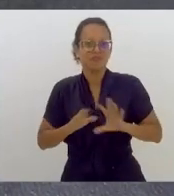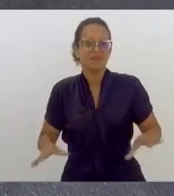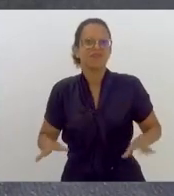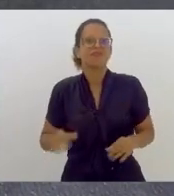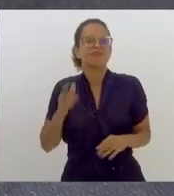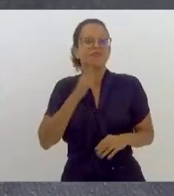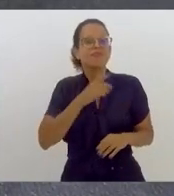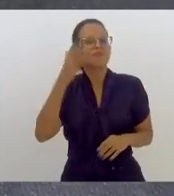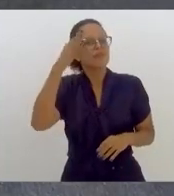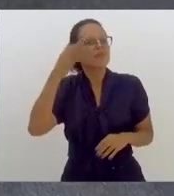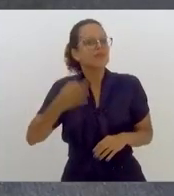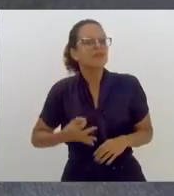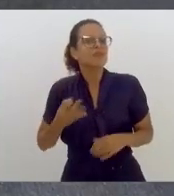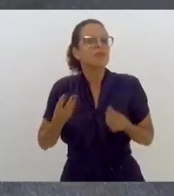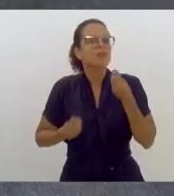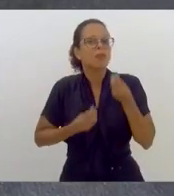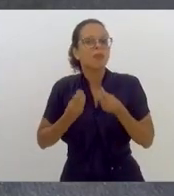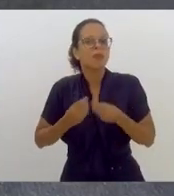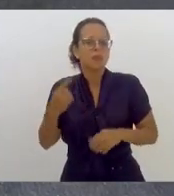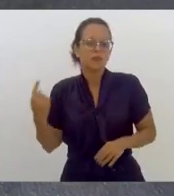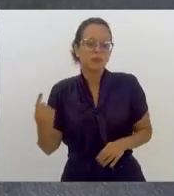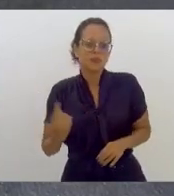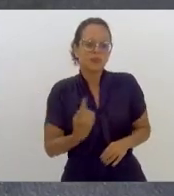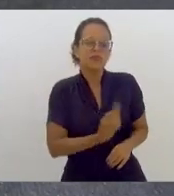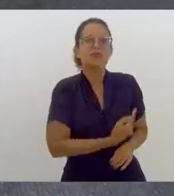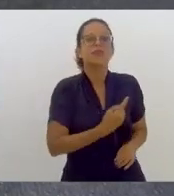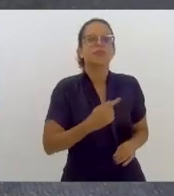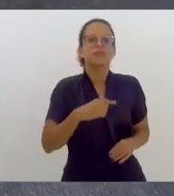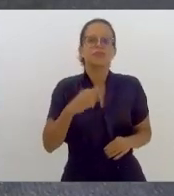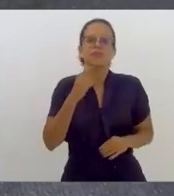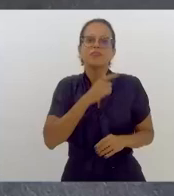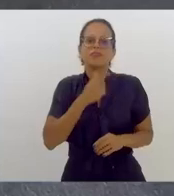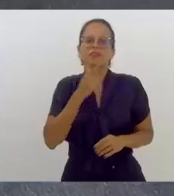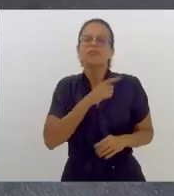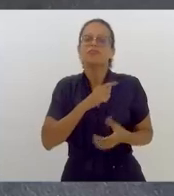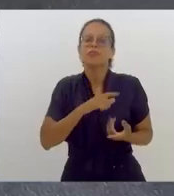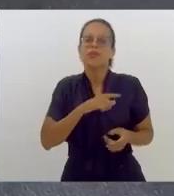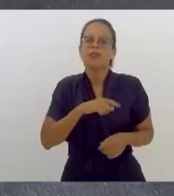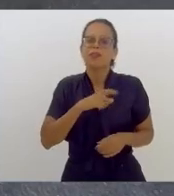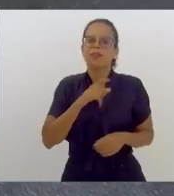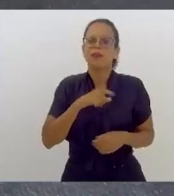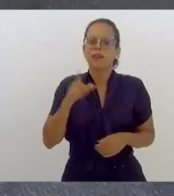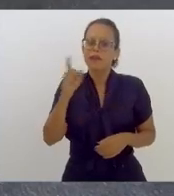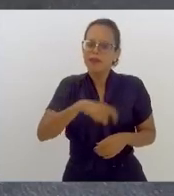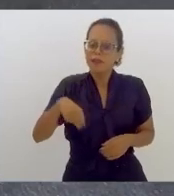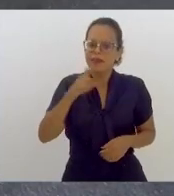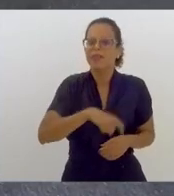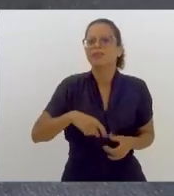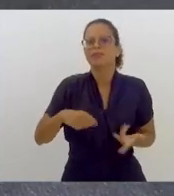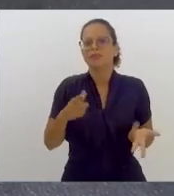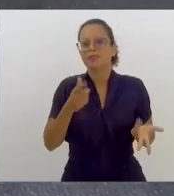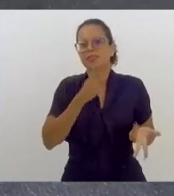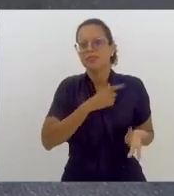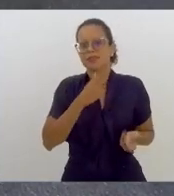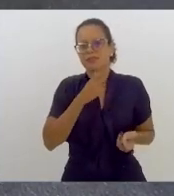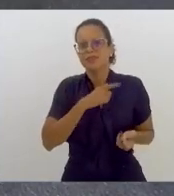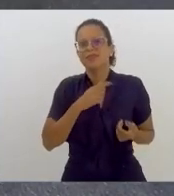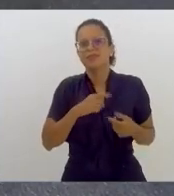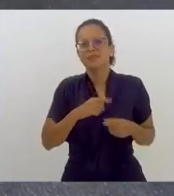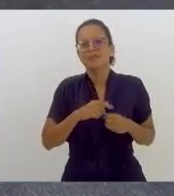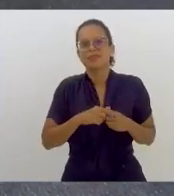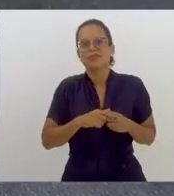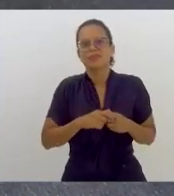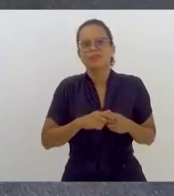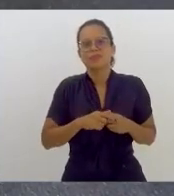gente entenda de forma individual aquilo que é cobrado exatamente pelas prestadoras